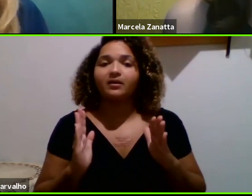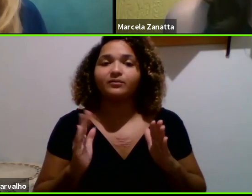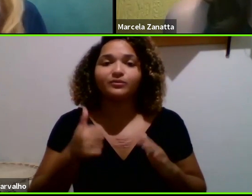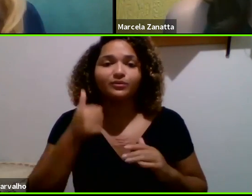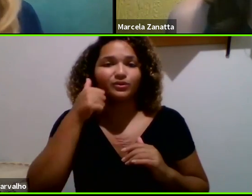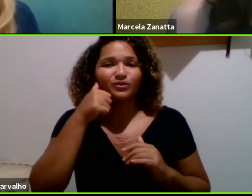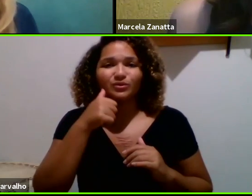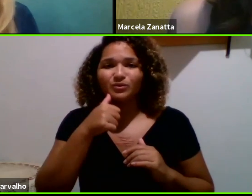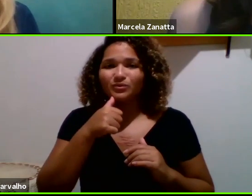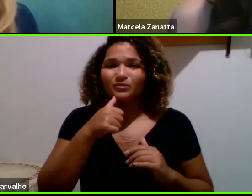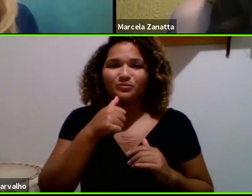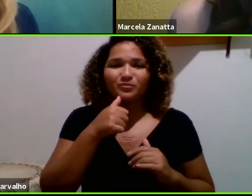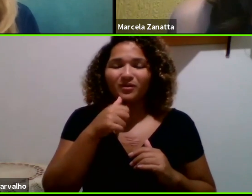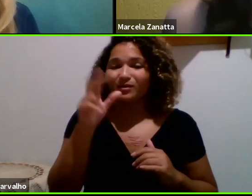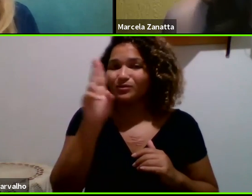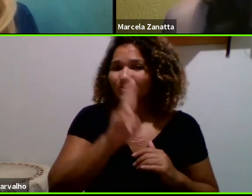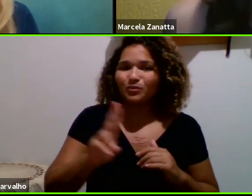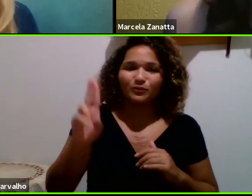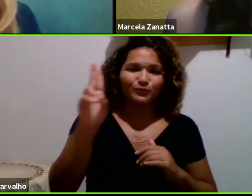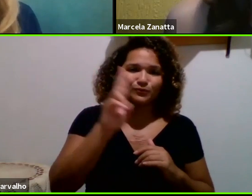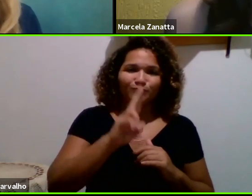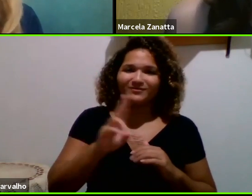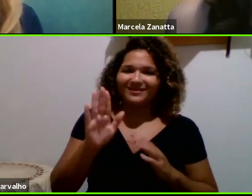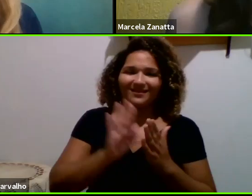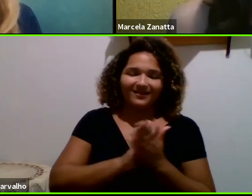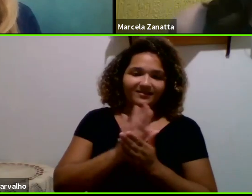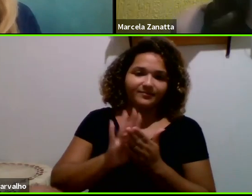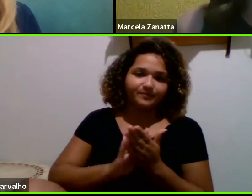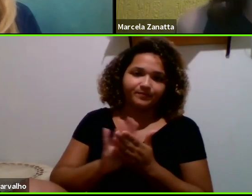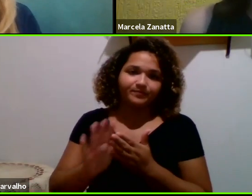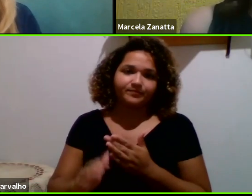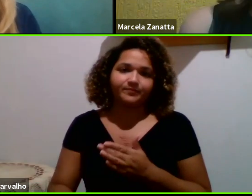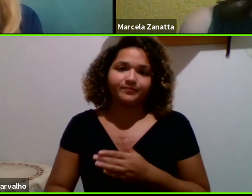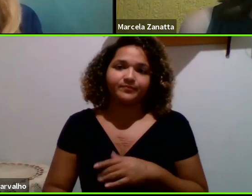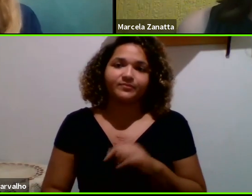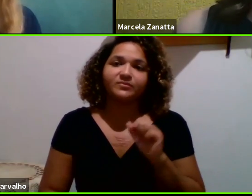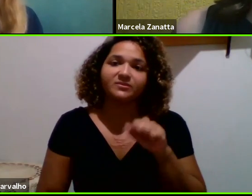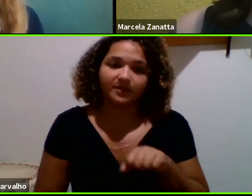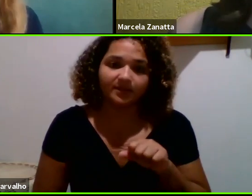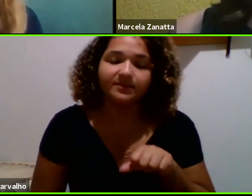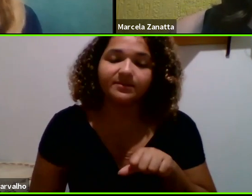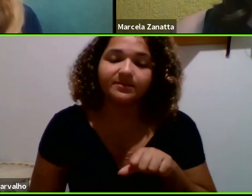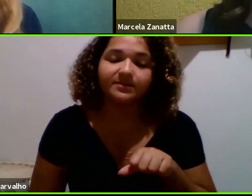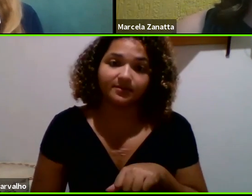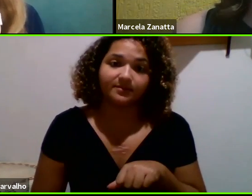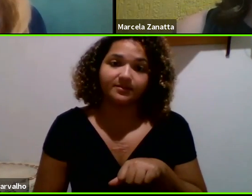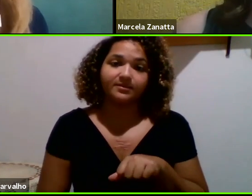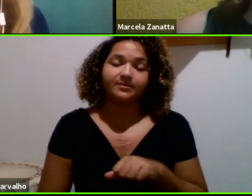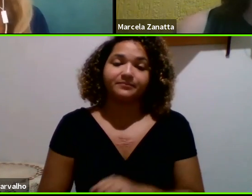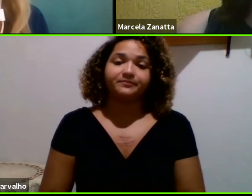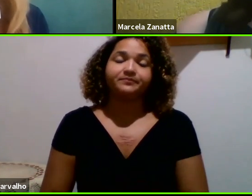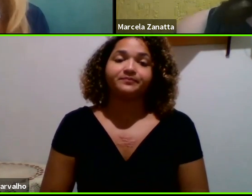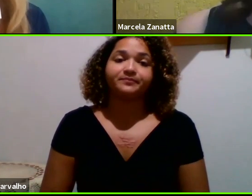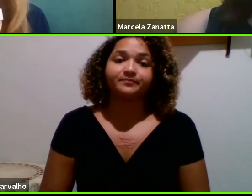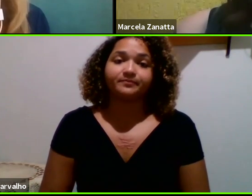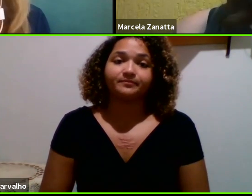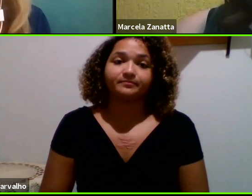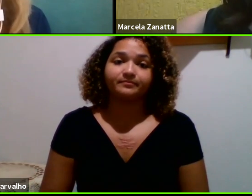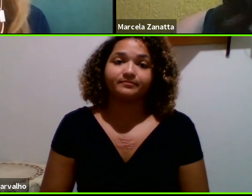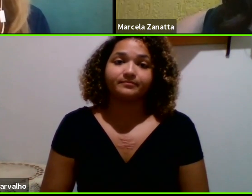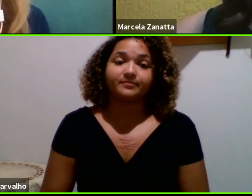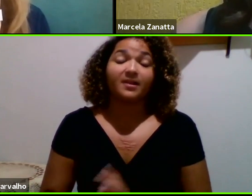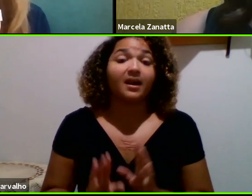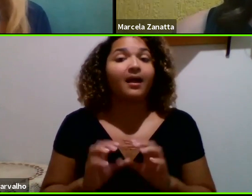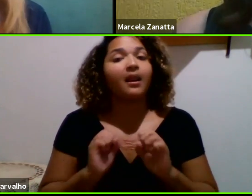podem usar outros métodos indutores. Então, sim, somos favoráveis ao uso criterioso da ocitocina e não ao uso